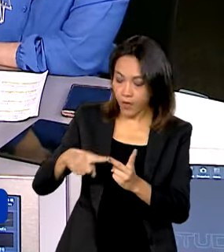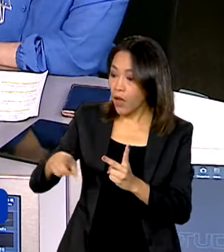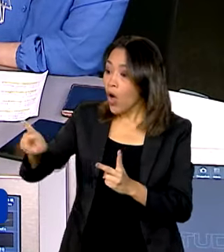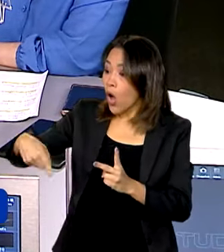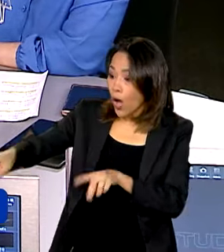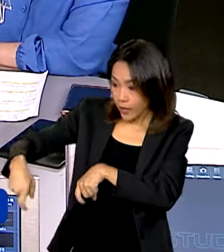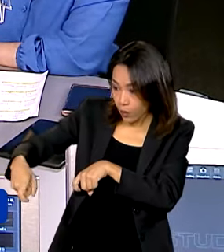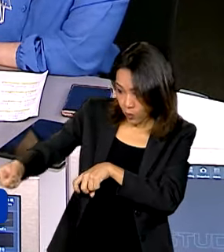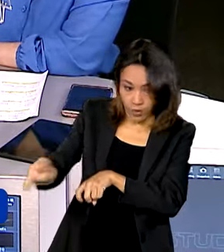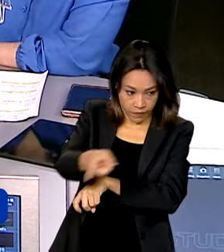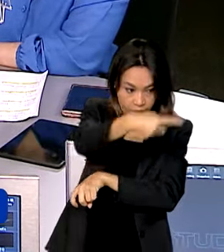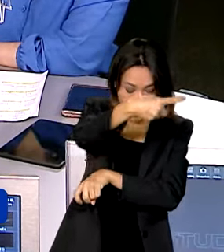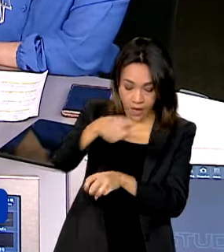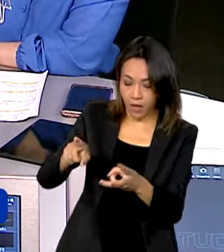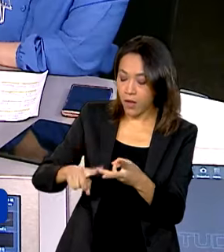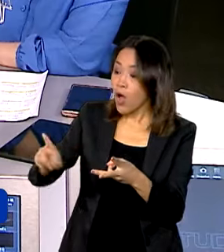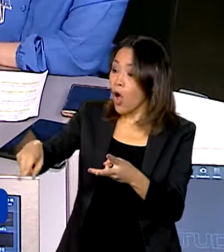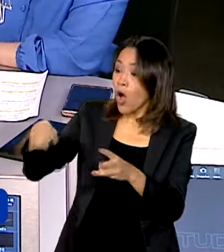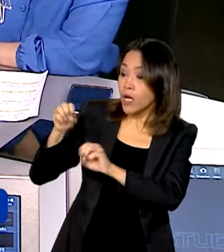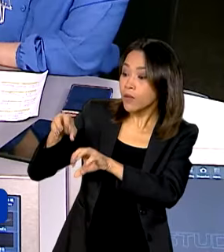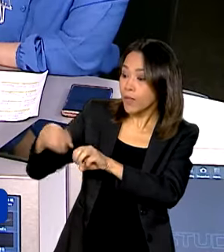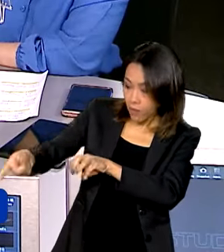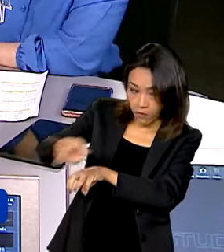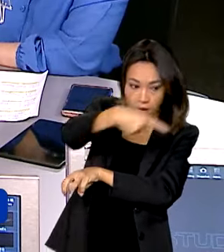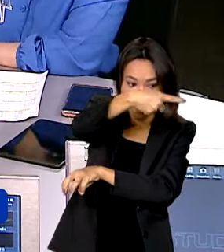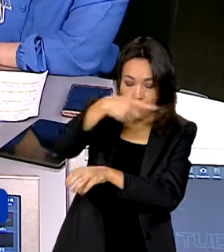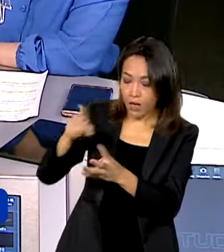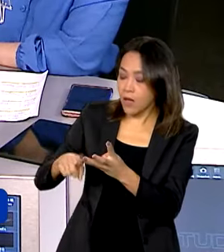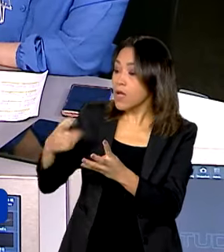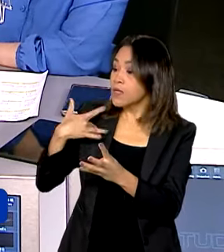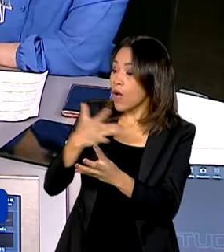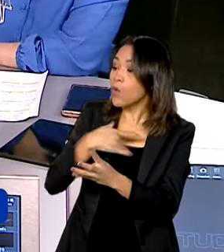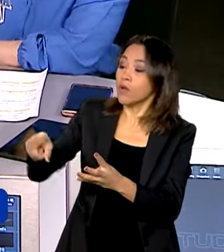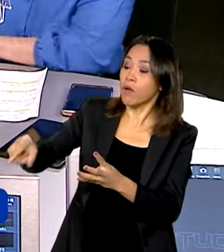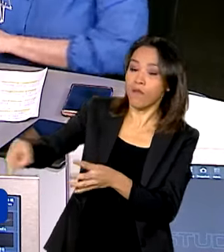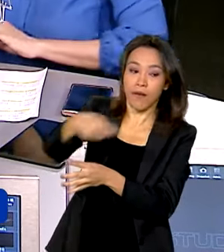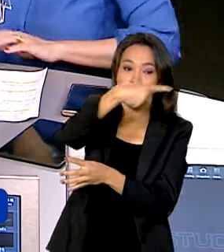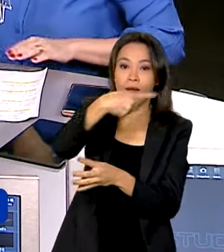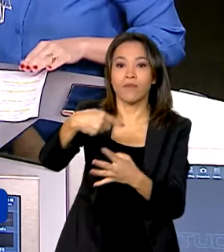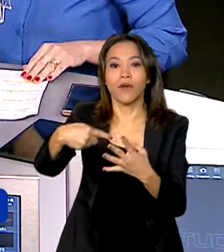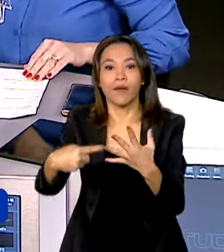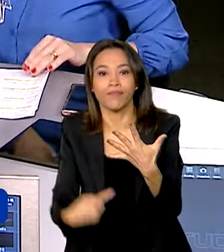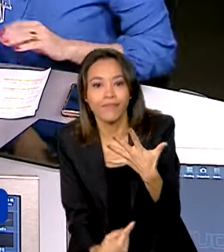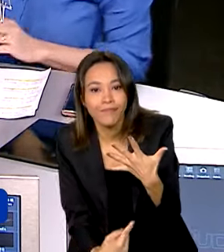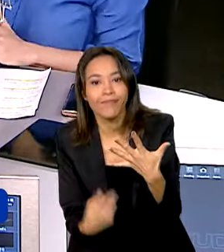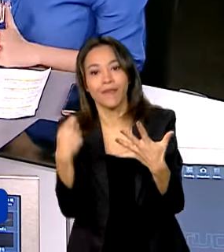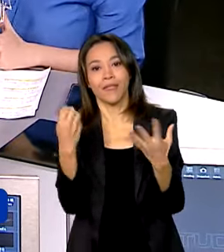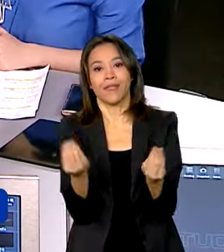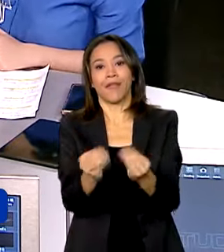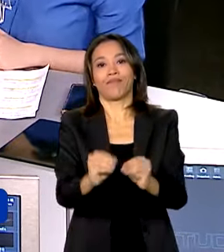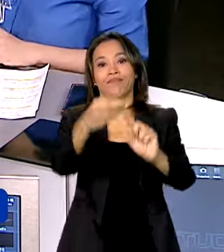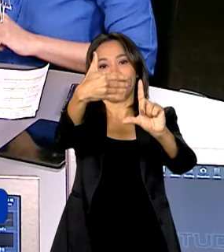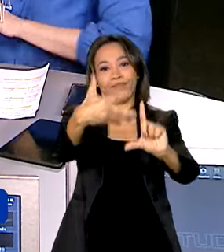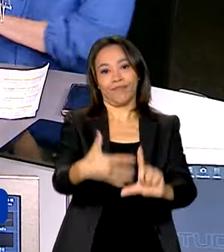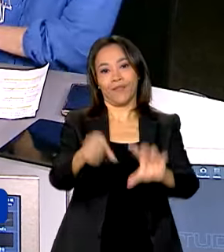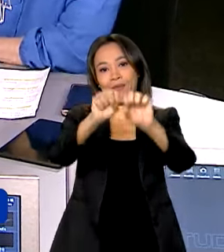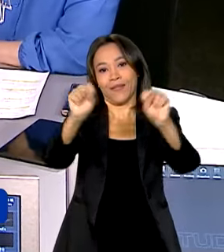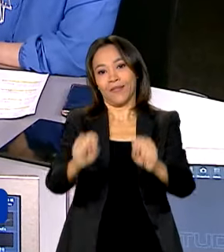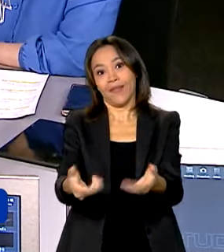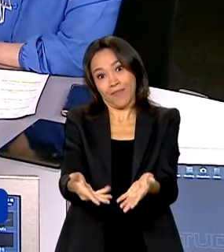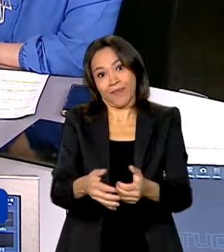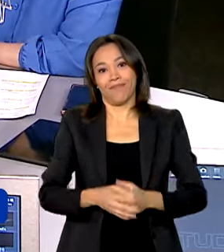Presidente na reuniões ministeriais ele recomenda essa transversalidade e hoje as nossas equipes estão altamente